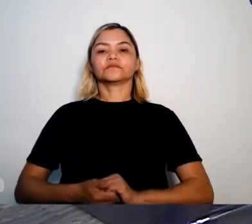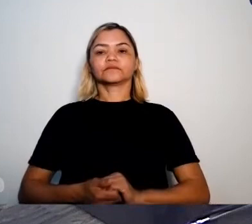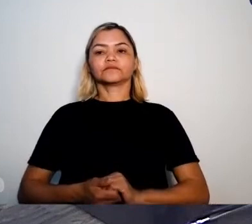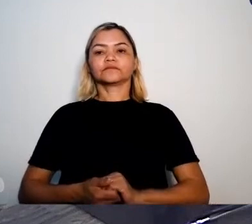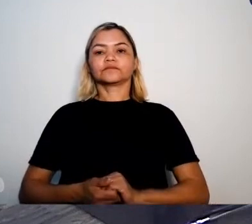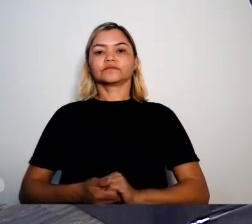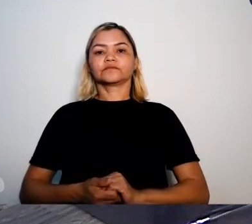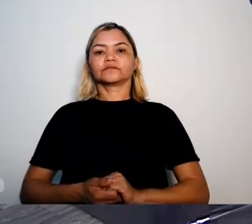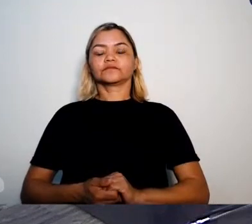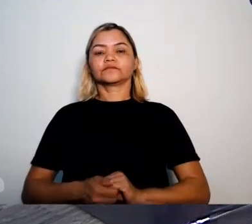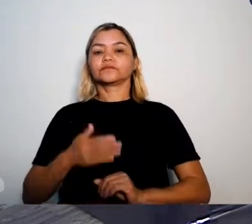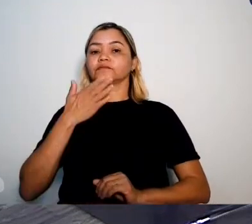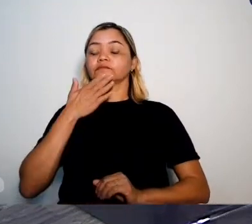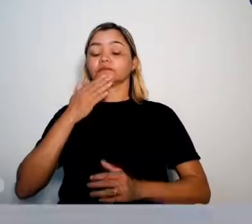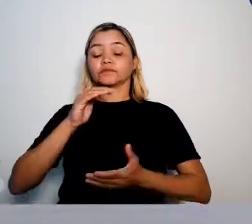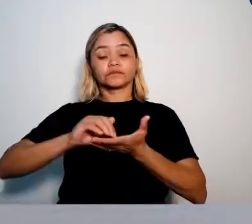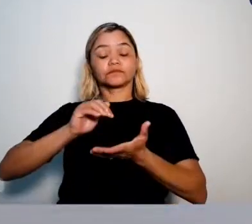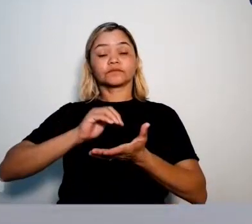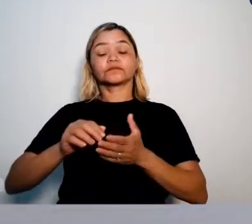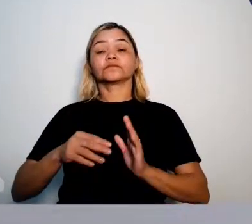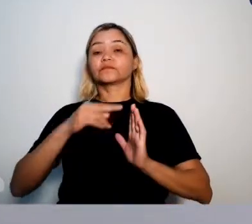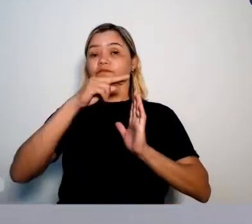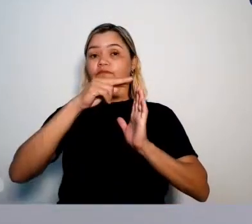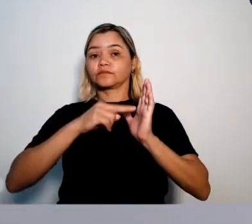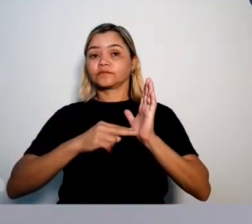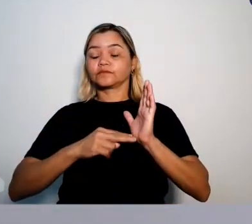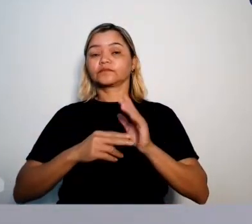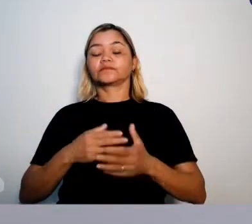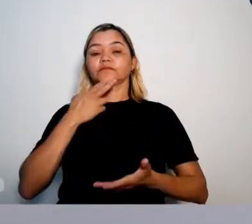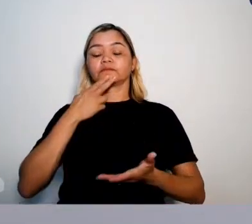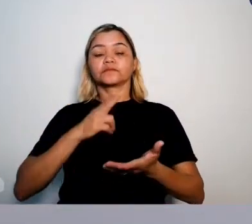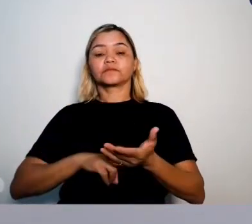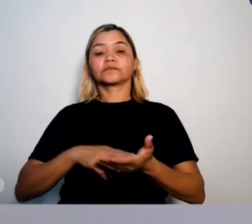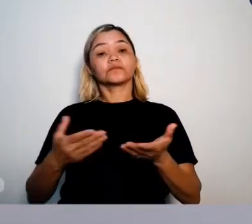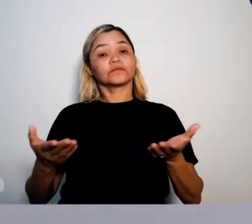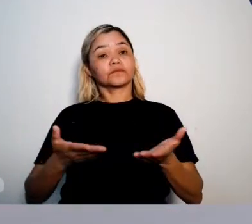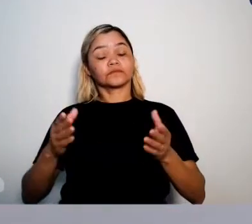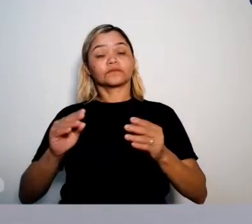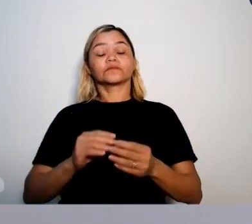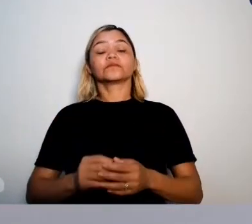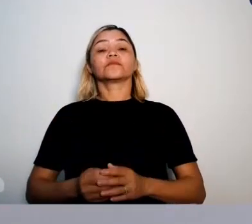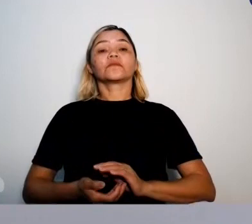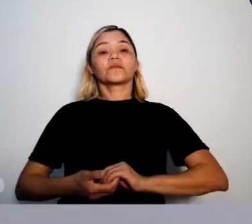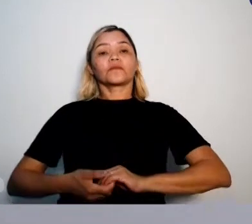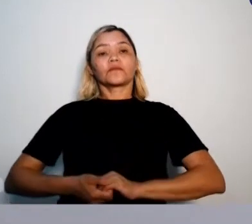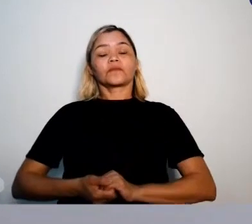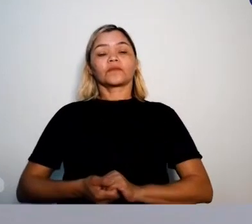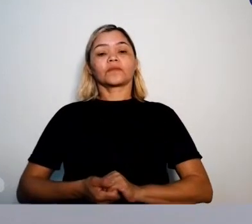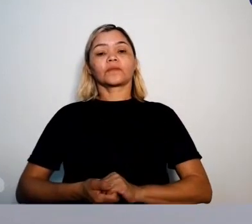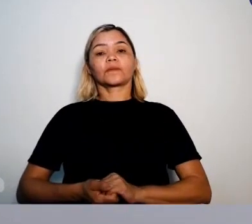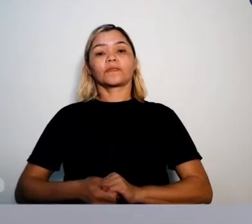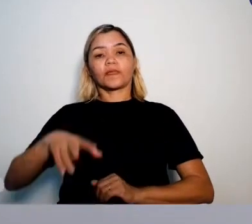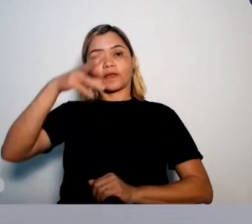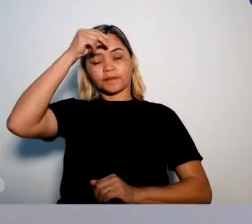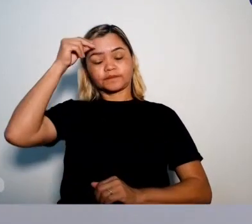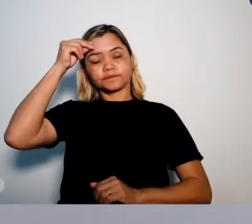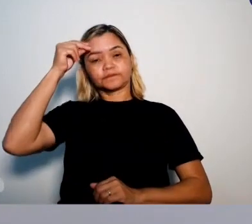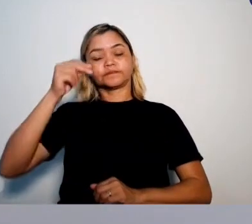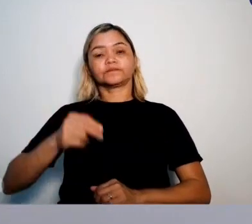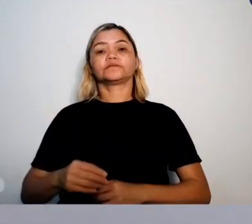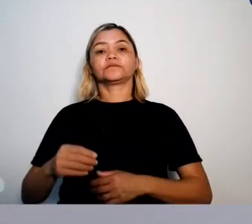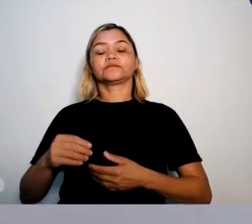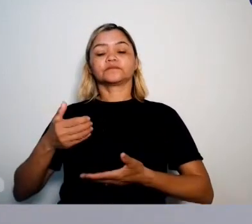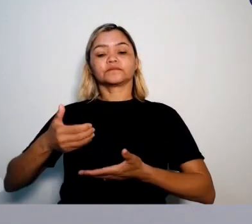Solicito ao secretário que proceda à leitura das correspondências recebidas. Da Prefeitura Municipal de